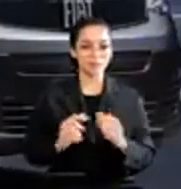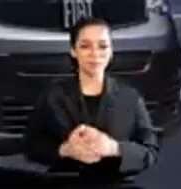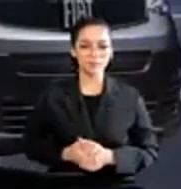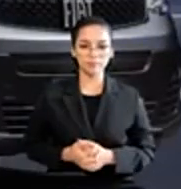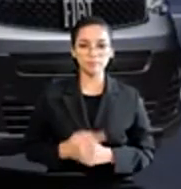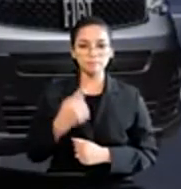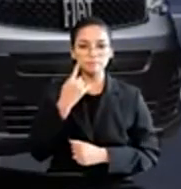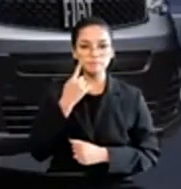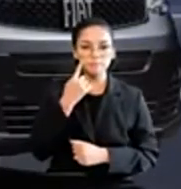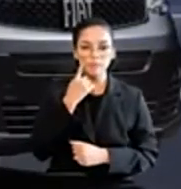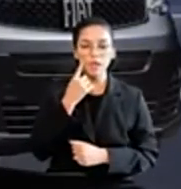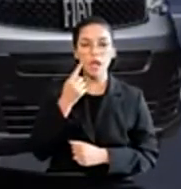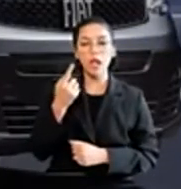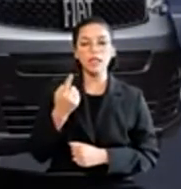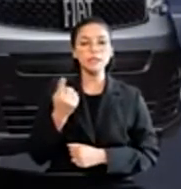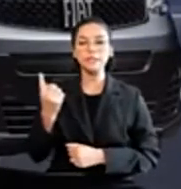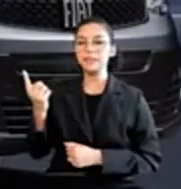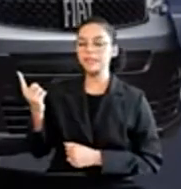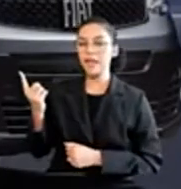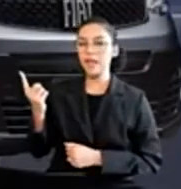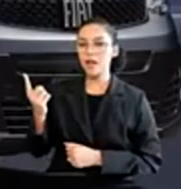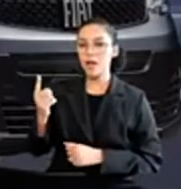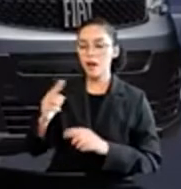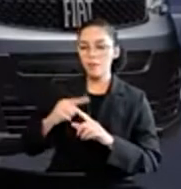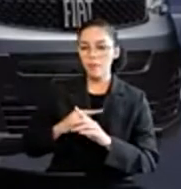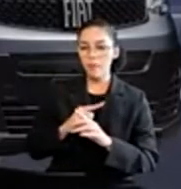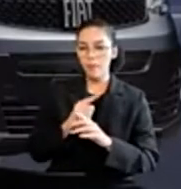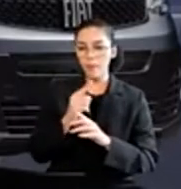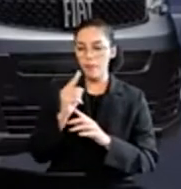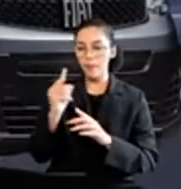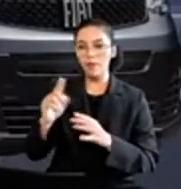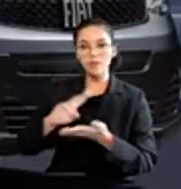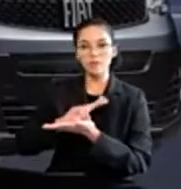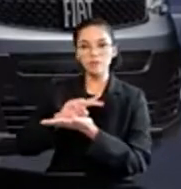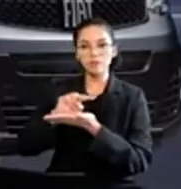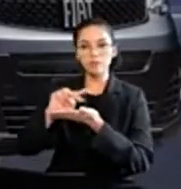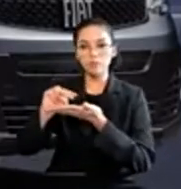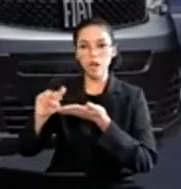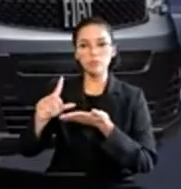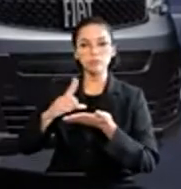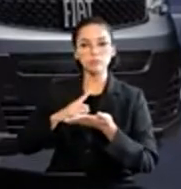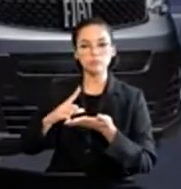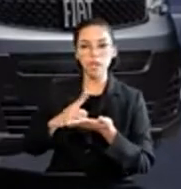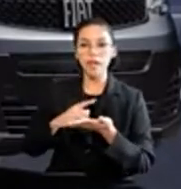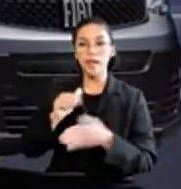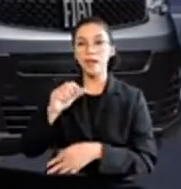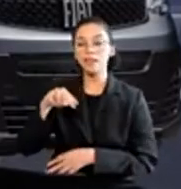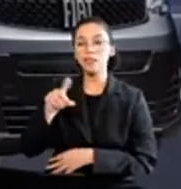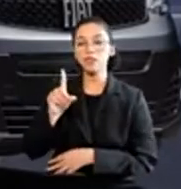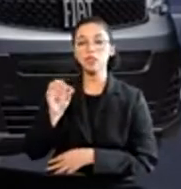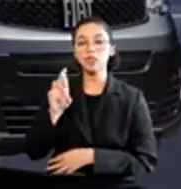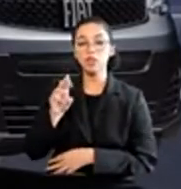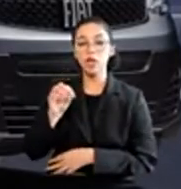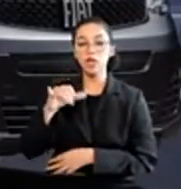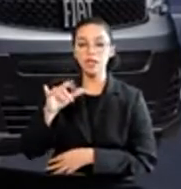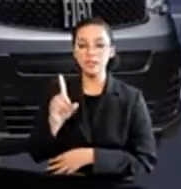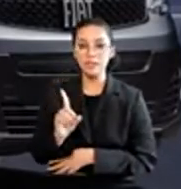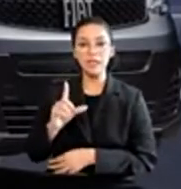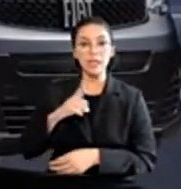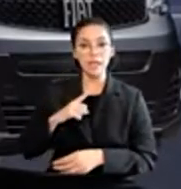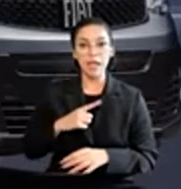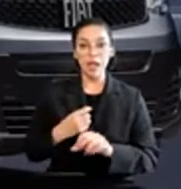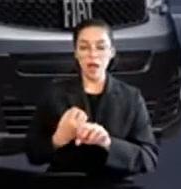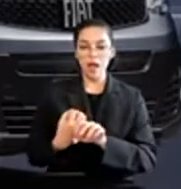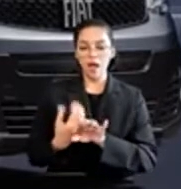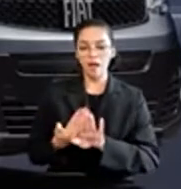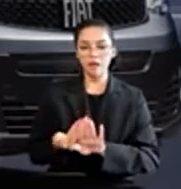7 polegadas com Apple CarPlay e Android Auto, além da câmera de ré. Um cluster digital com informações